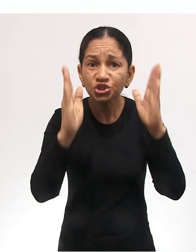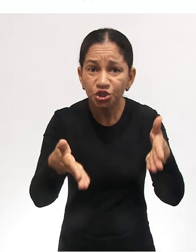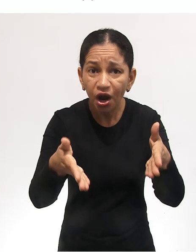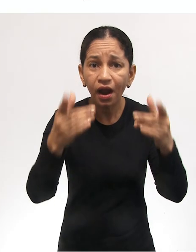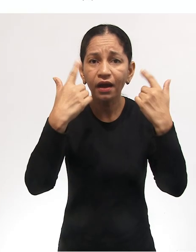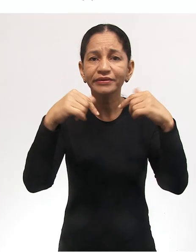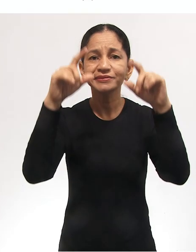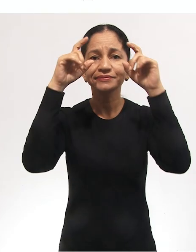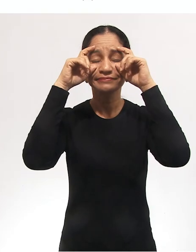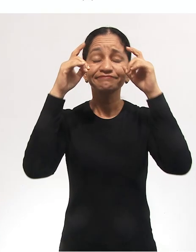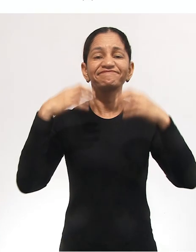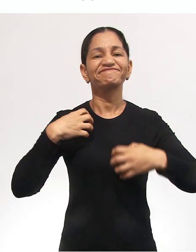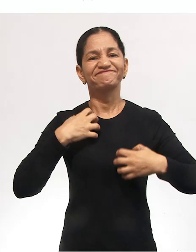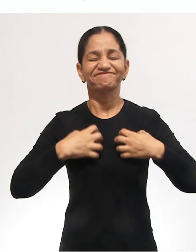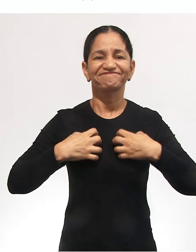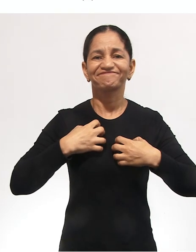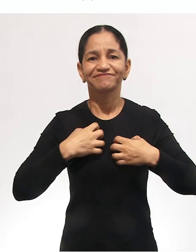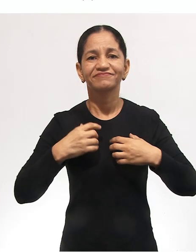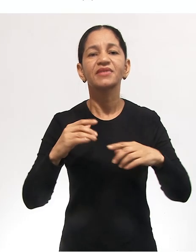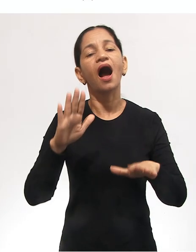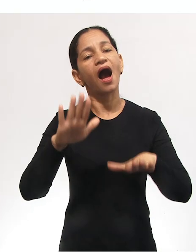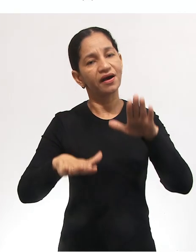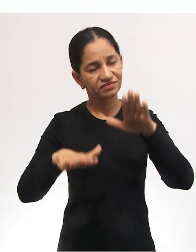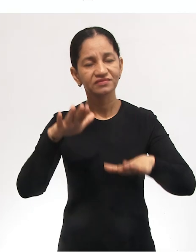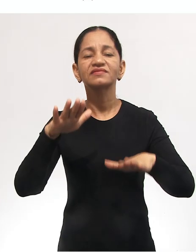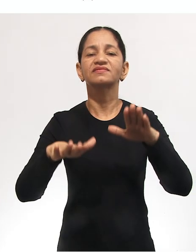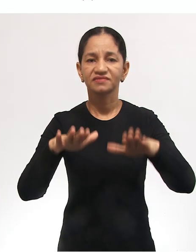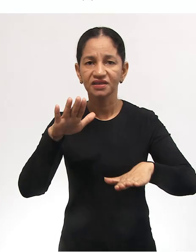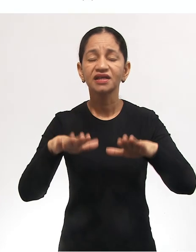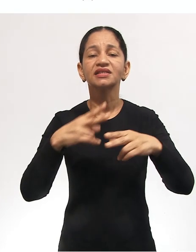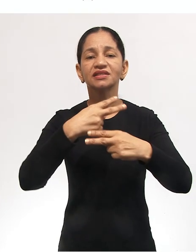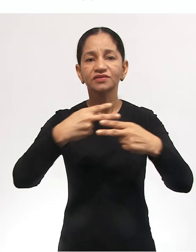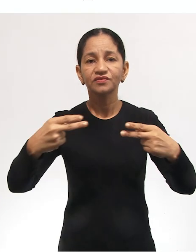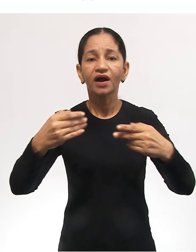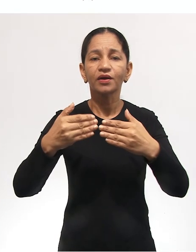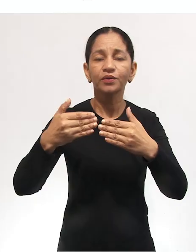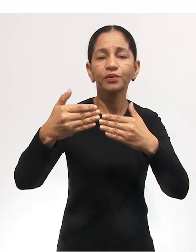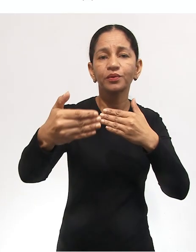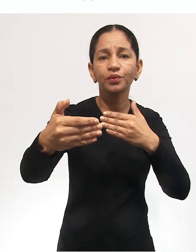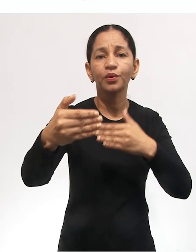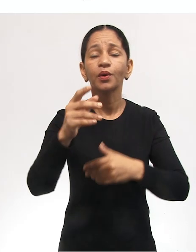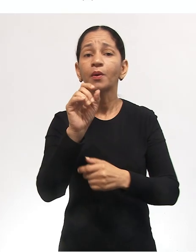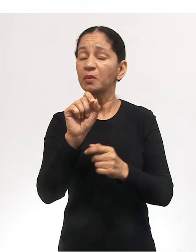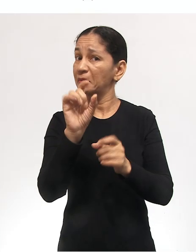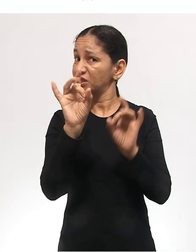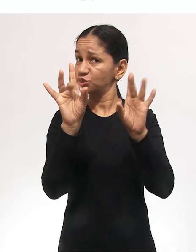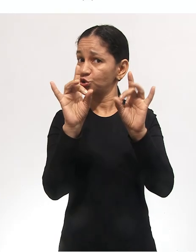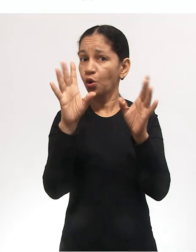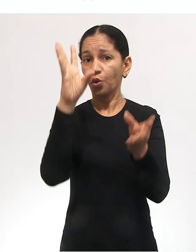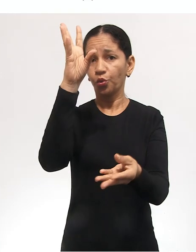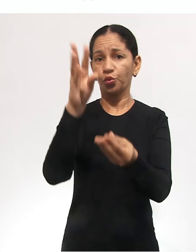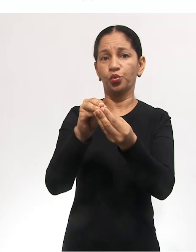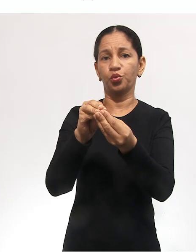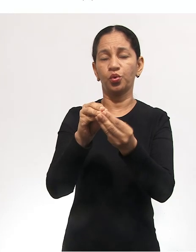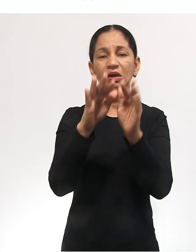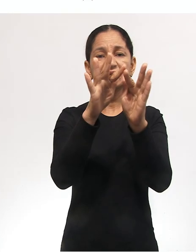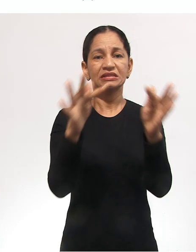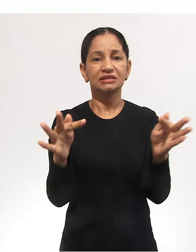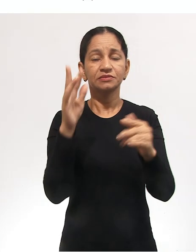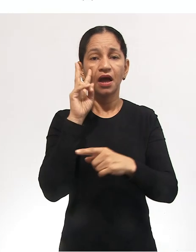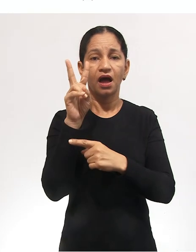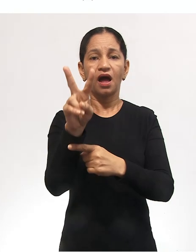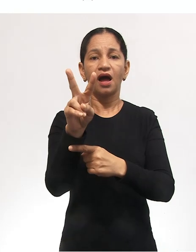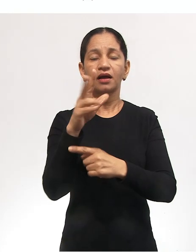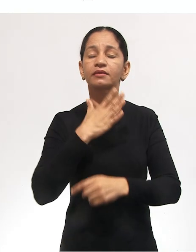sentindo esse incômodo. E muitas vezes, gente, isso vai gerar não só isso, né? Não a questão da visão, mas